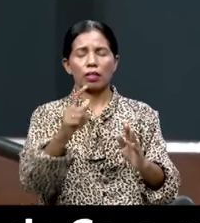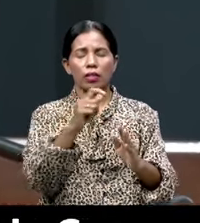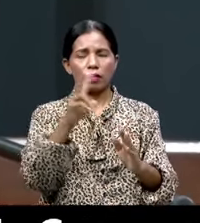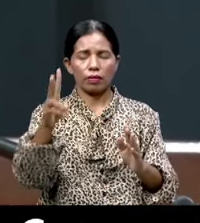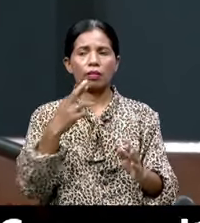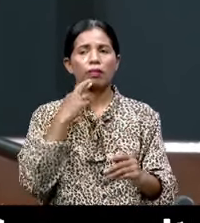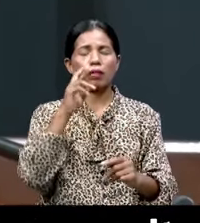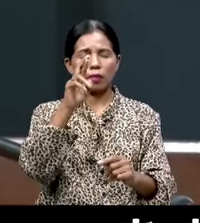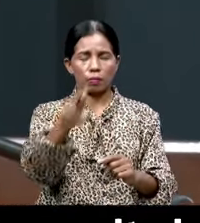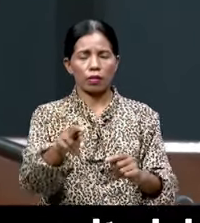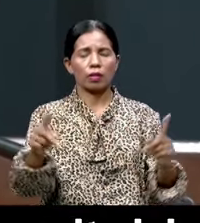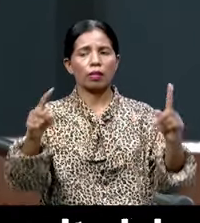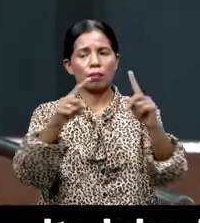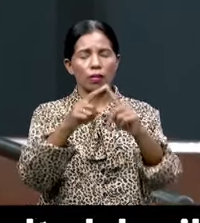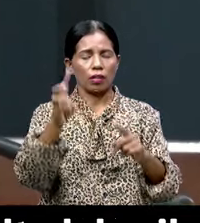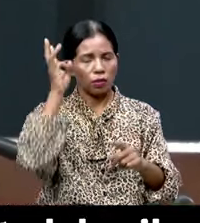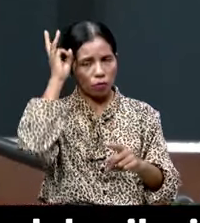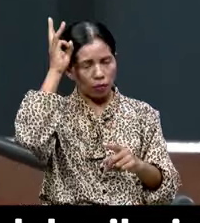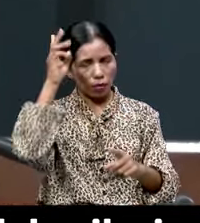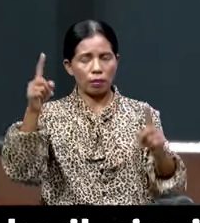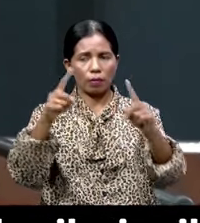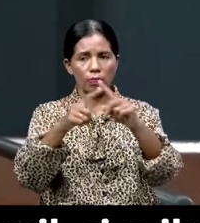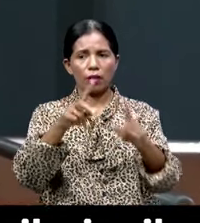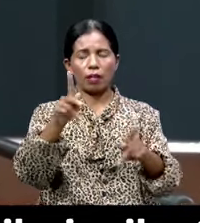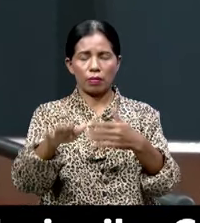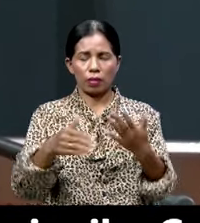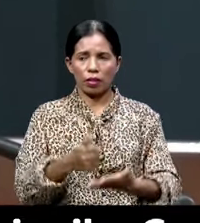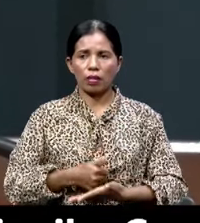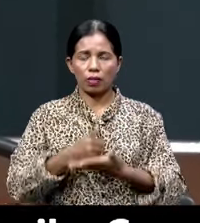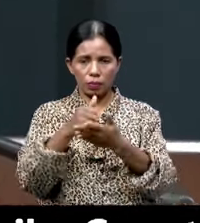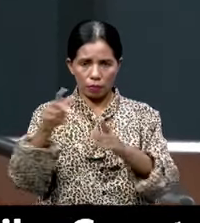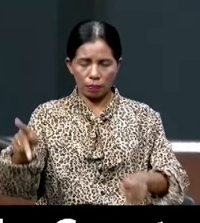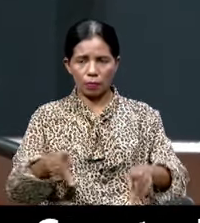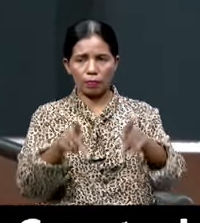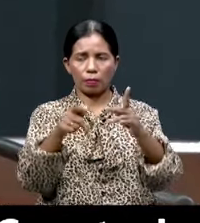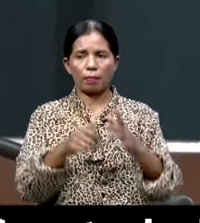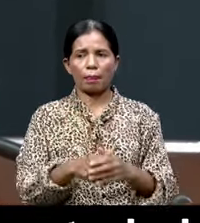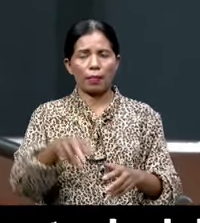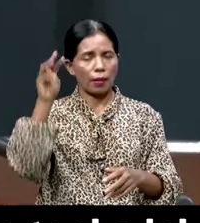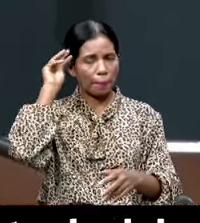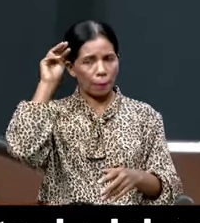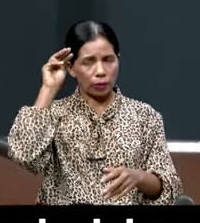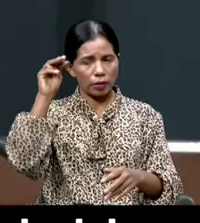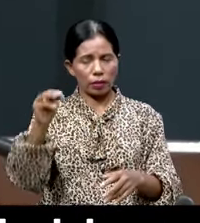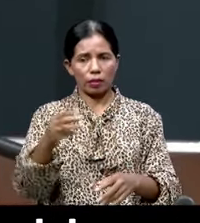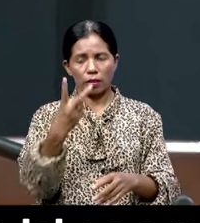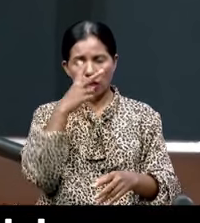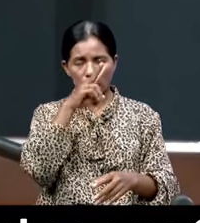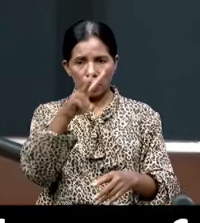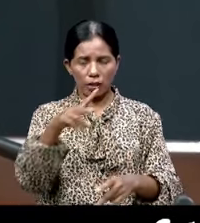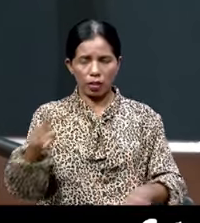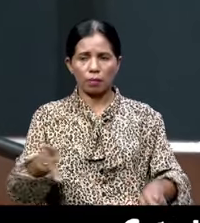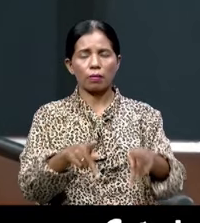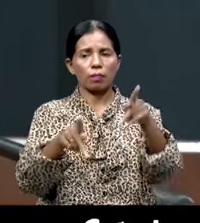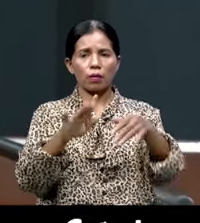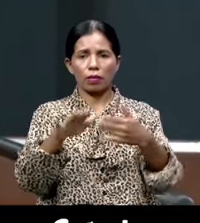ba preocupações yang sepau ni yang baik ini desempenyu baik ini atendimento ke publik ministerio ni dia performance ia publik